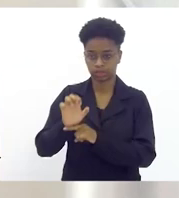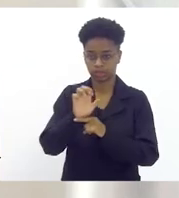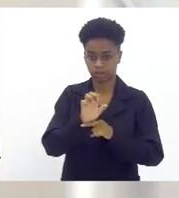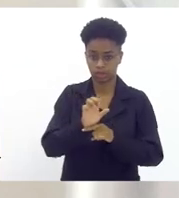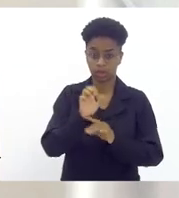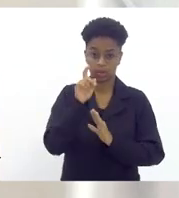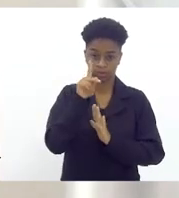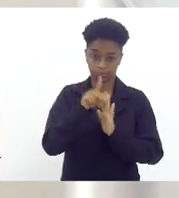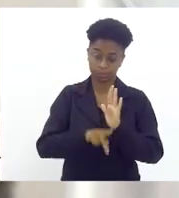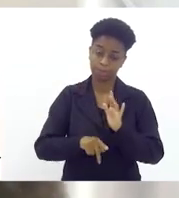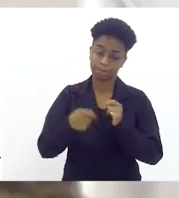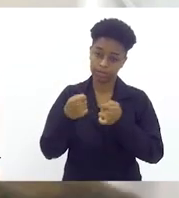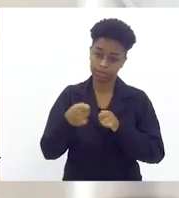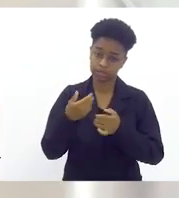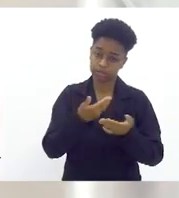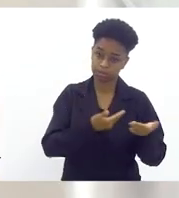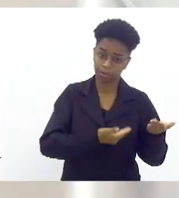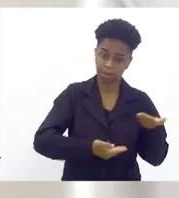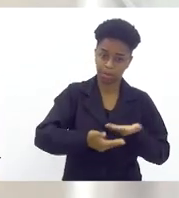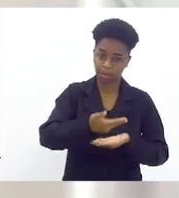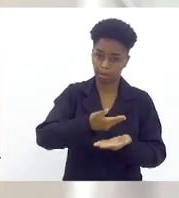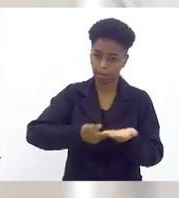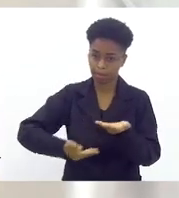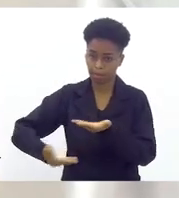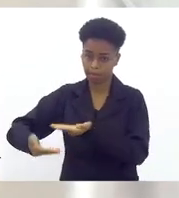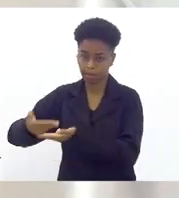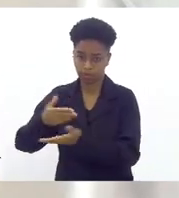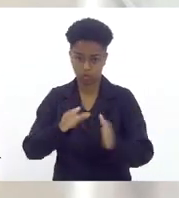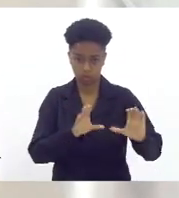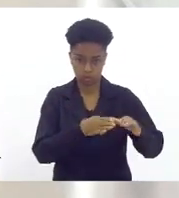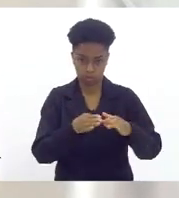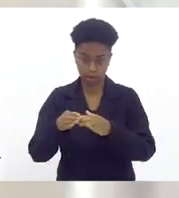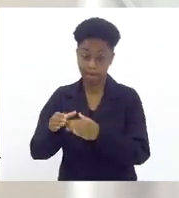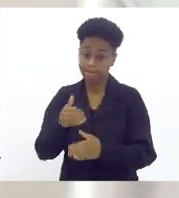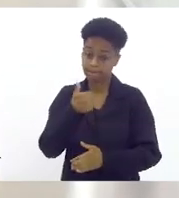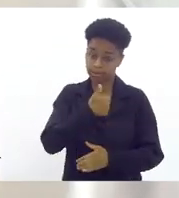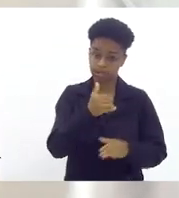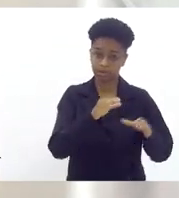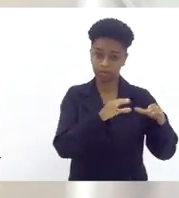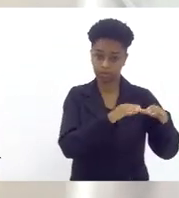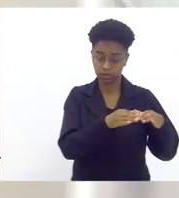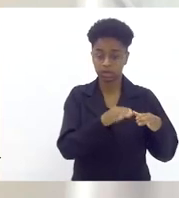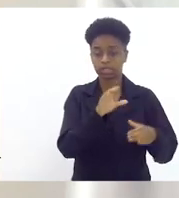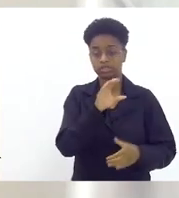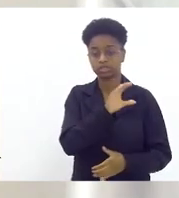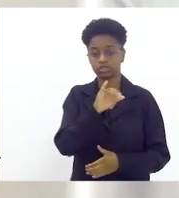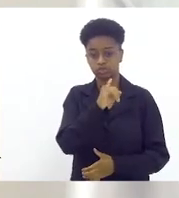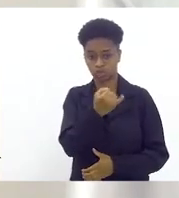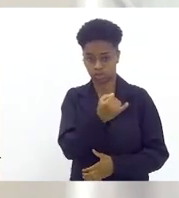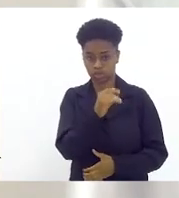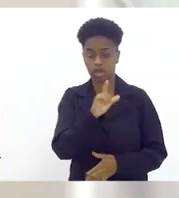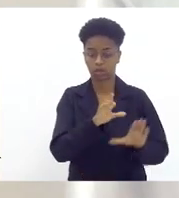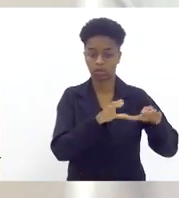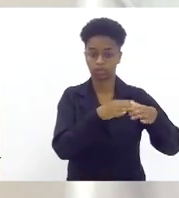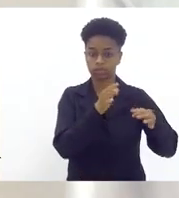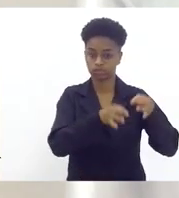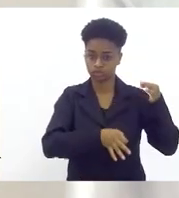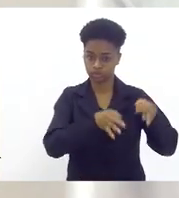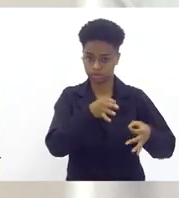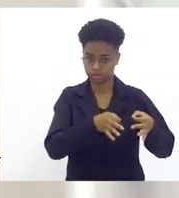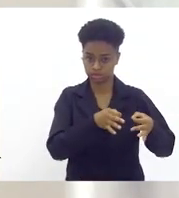de praxe, precisa tramitar nas comissões. Ele tramita primeiro na Comissão de Constituição e Justiça, que enviou